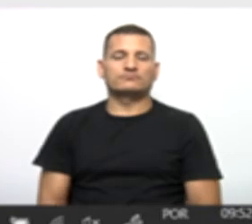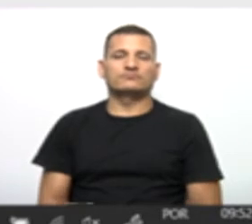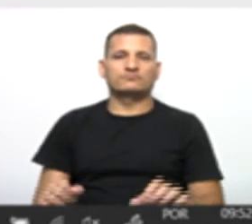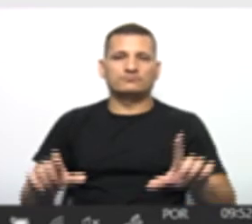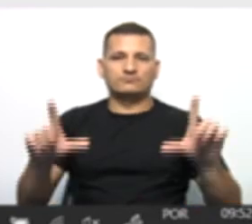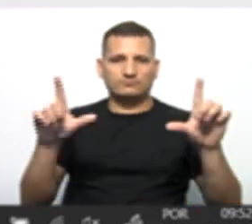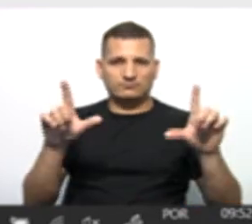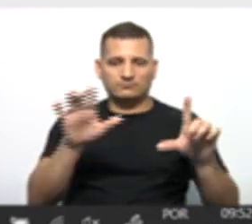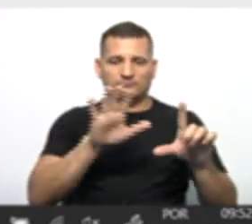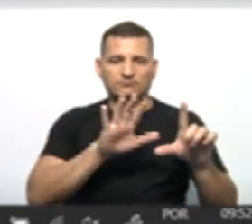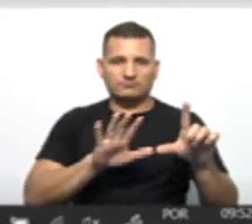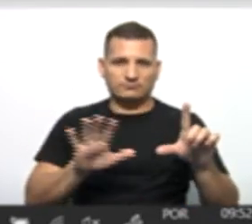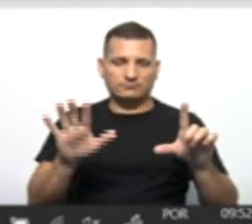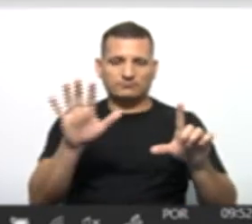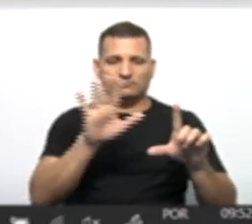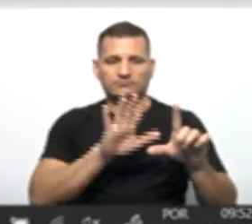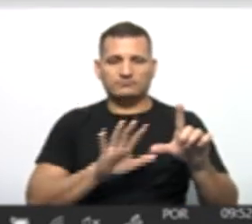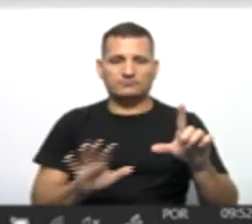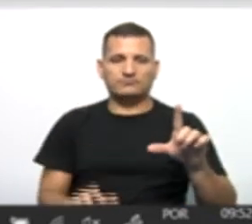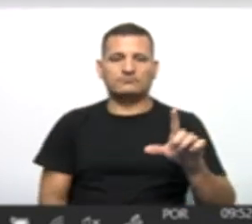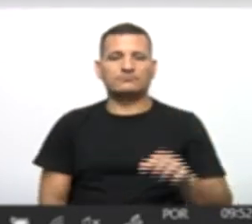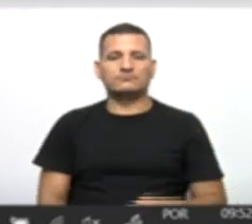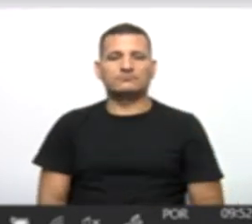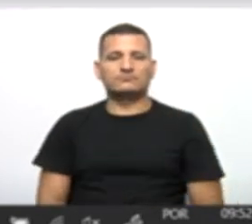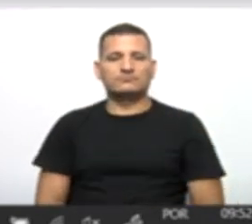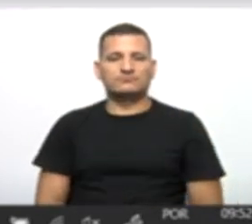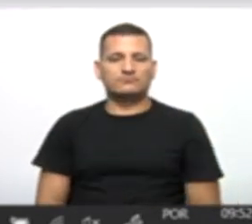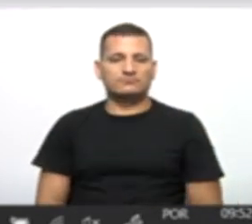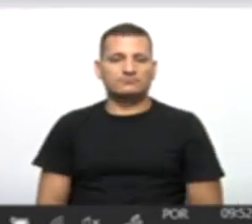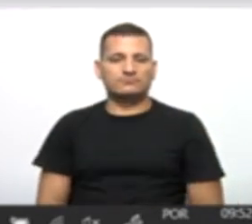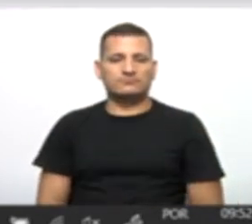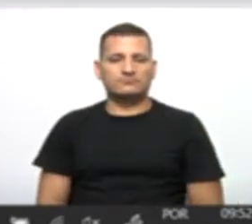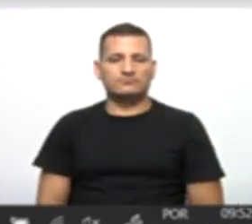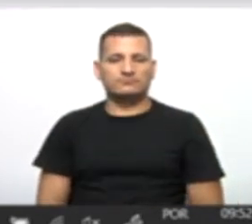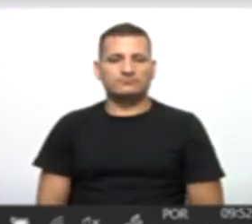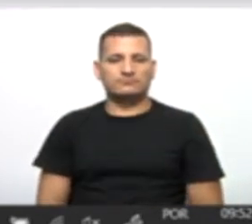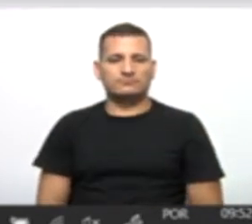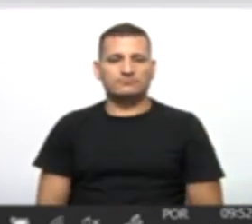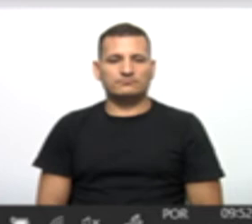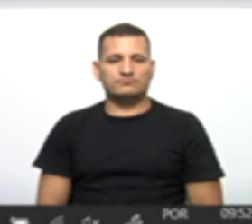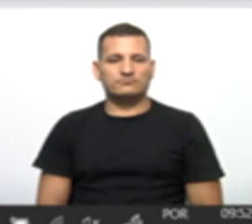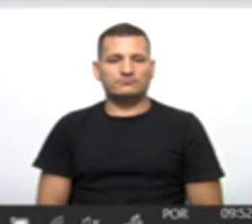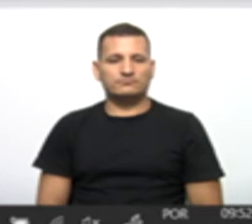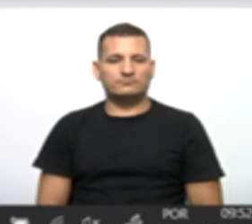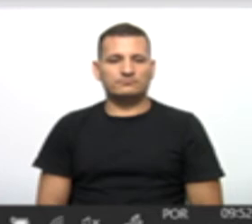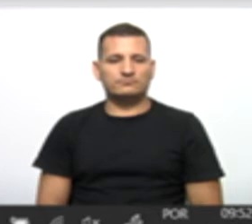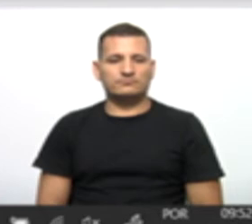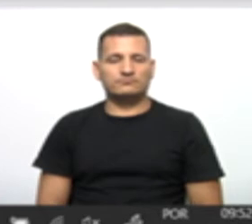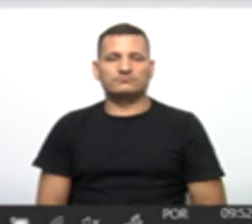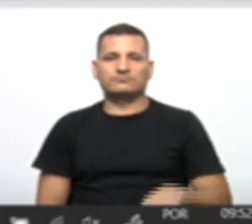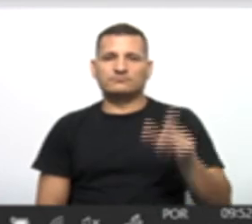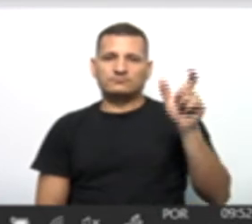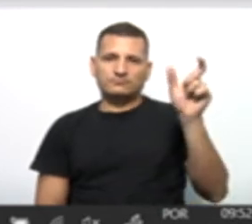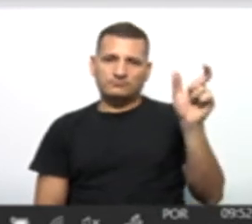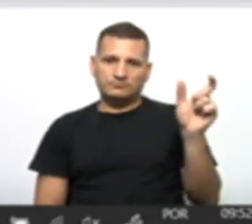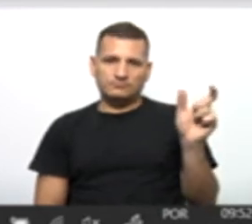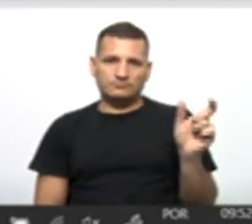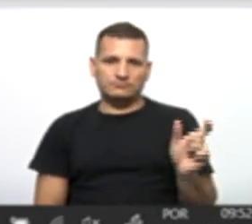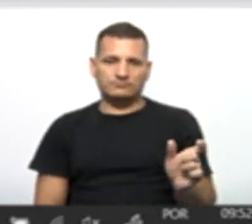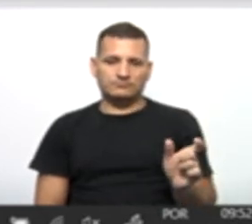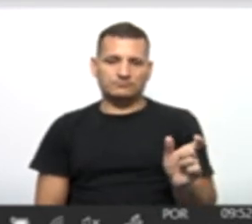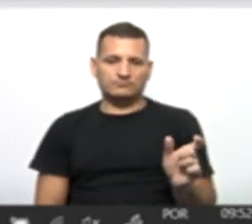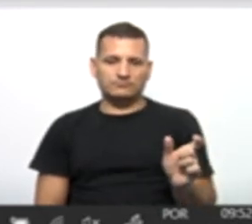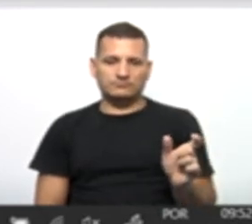vocês. Ela vai vir dessa forma aqui. Ela vem com essas barras